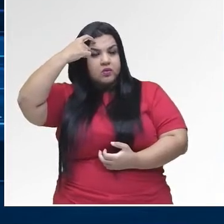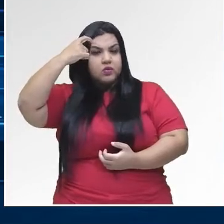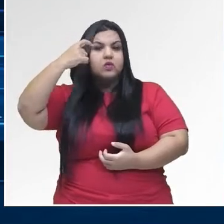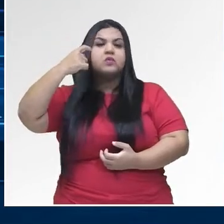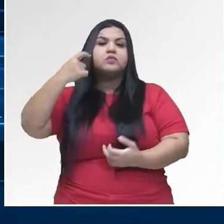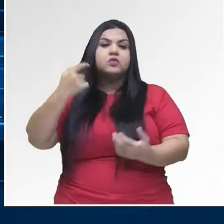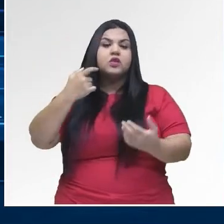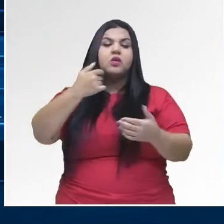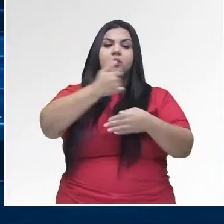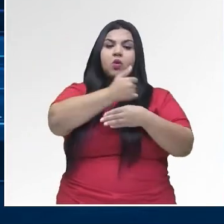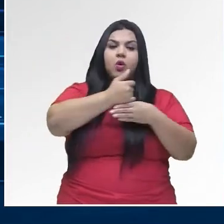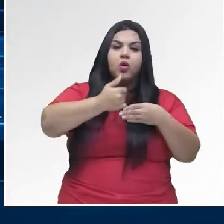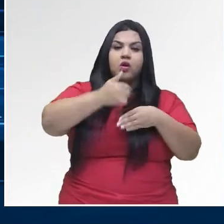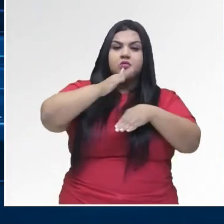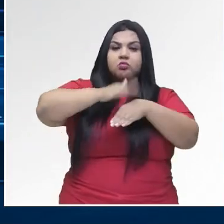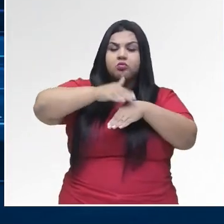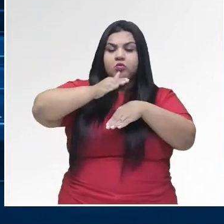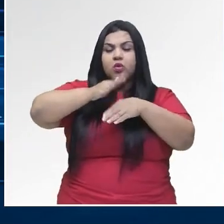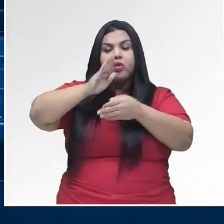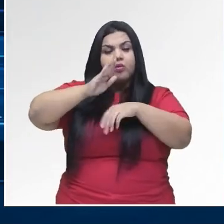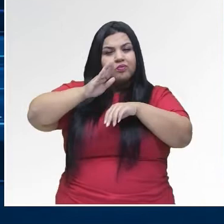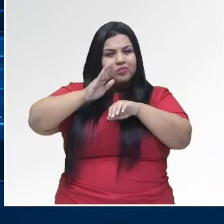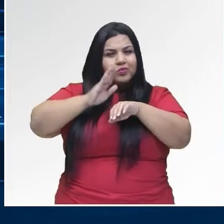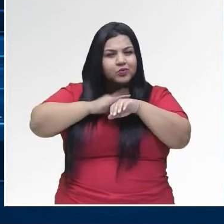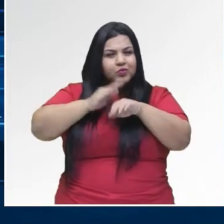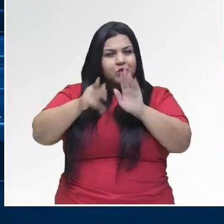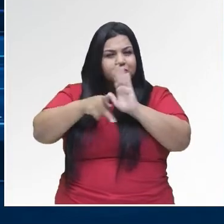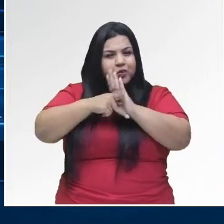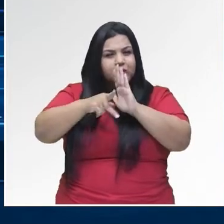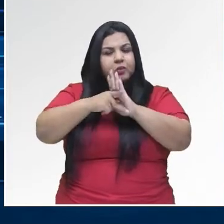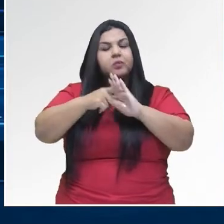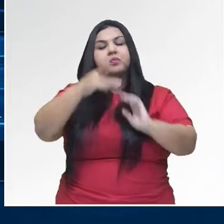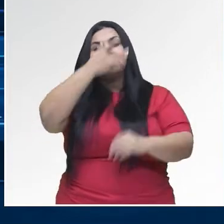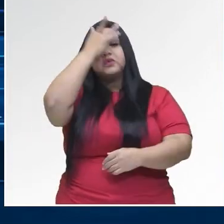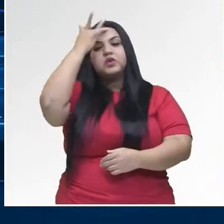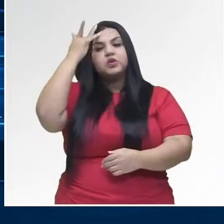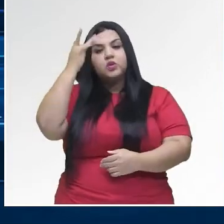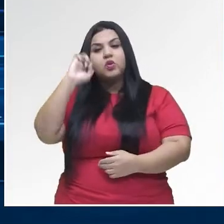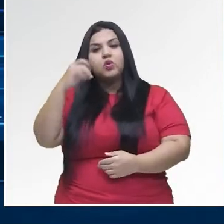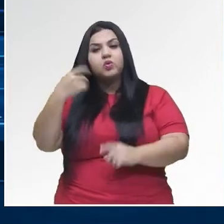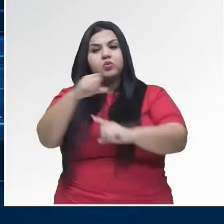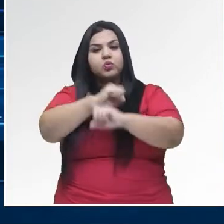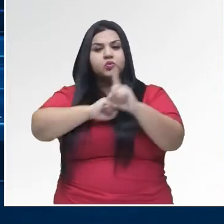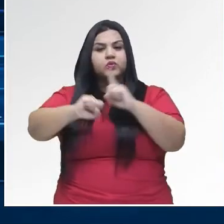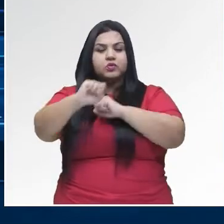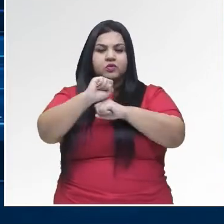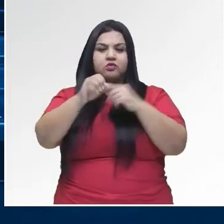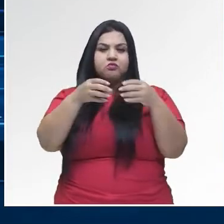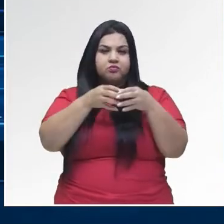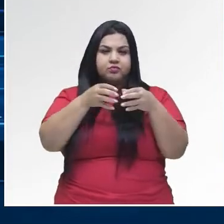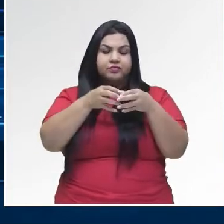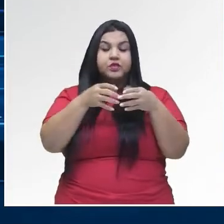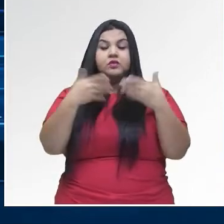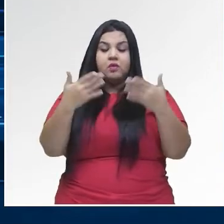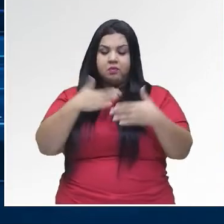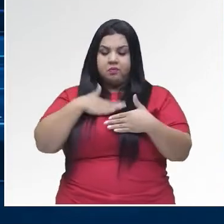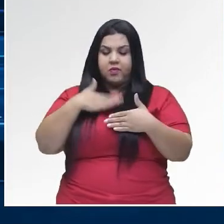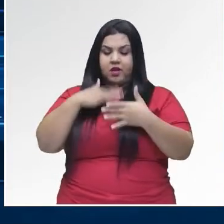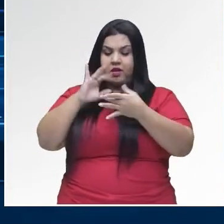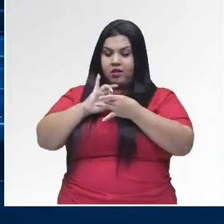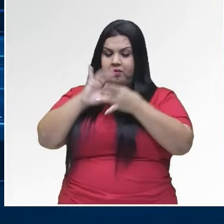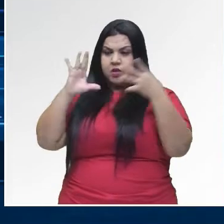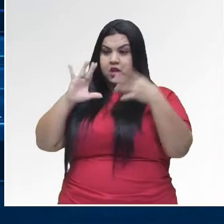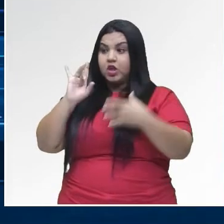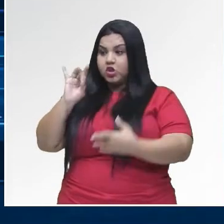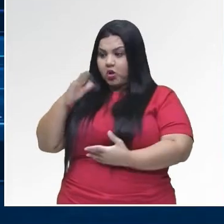Moral do próprio indivíduo ou do grupo social. Então, a minha liberdade, ela não é